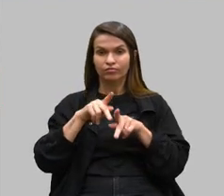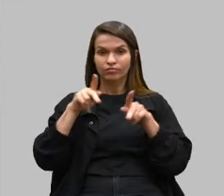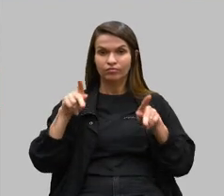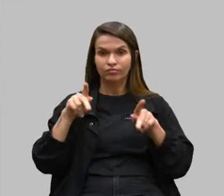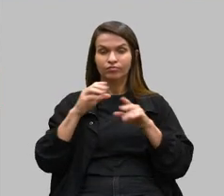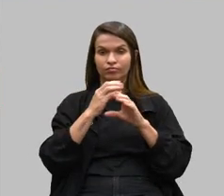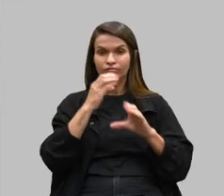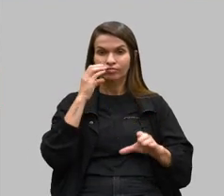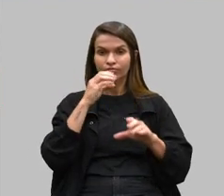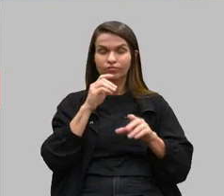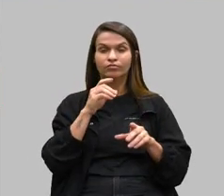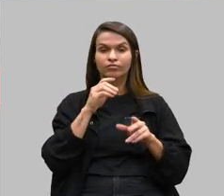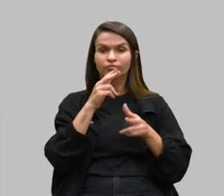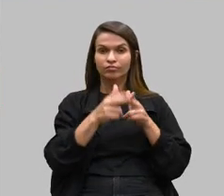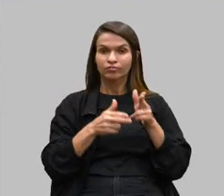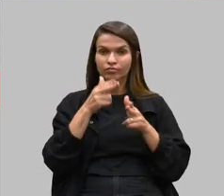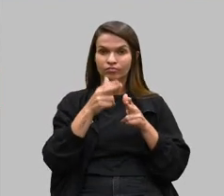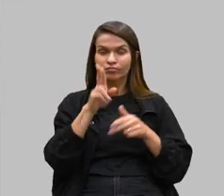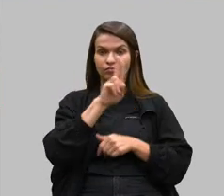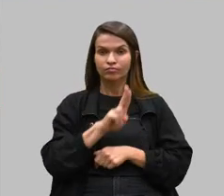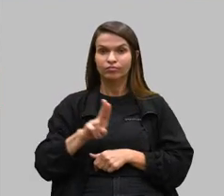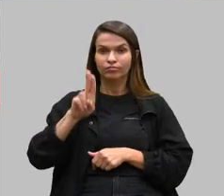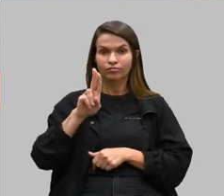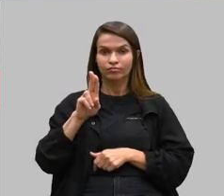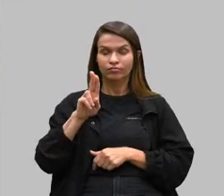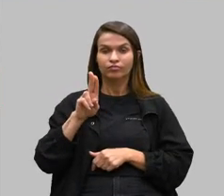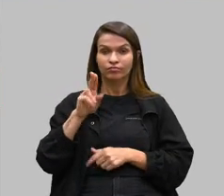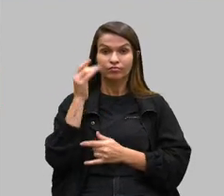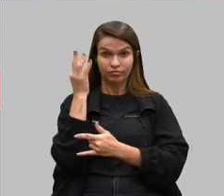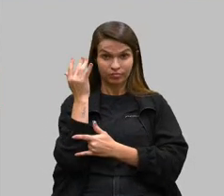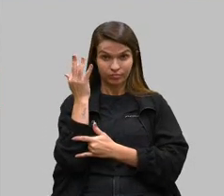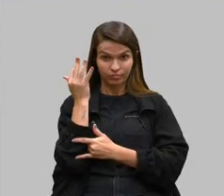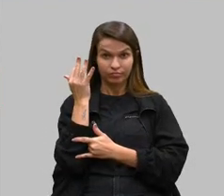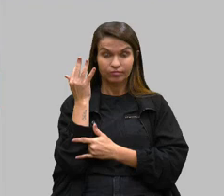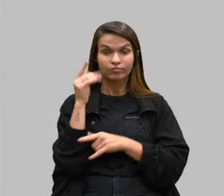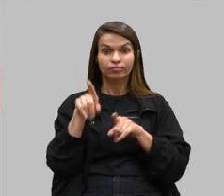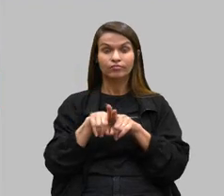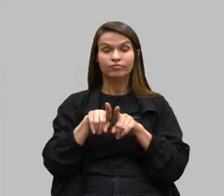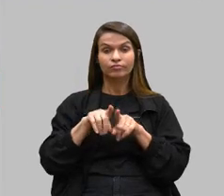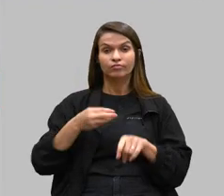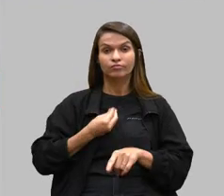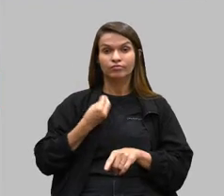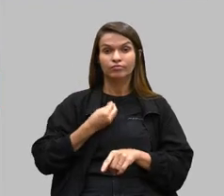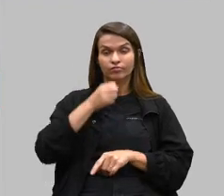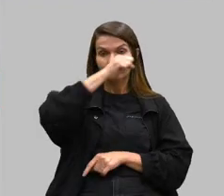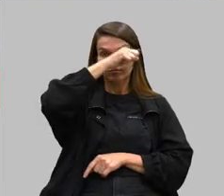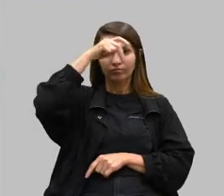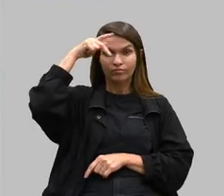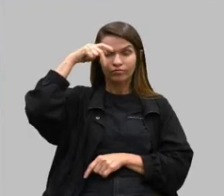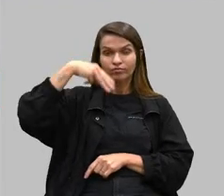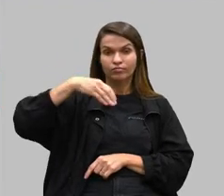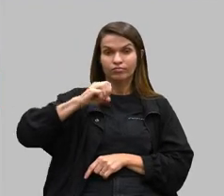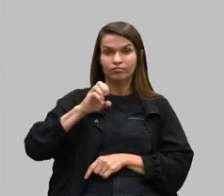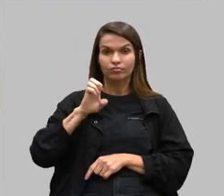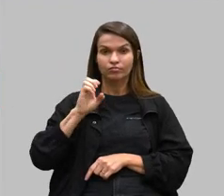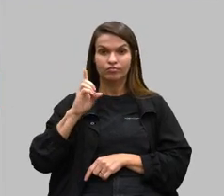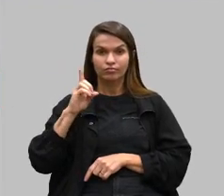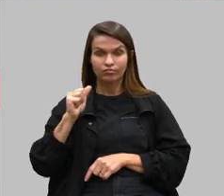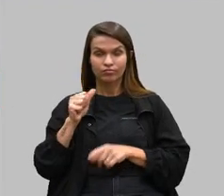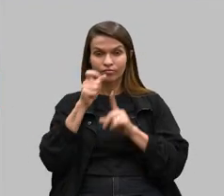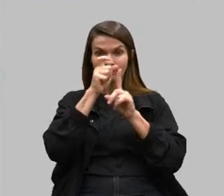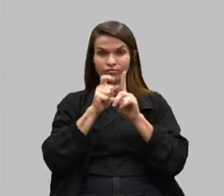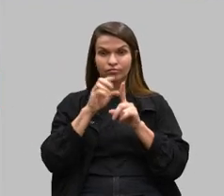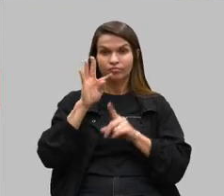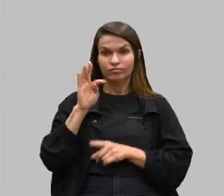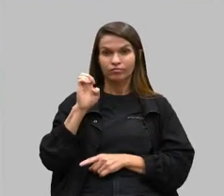engenharia Ferroviária da Universidade Federal de Minas Gerais e conosco também o prefeito de moeda senhor dcio